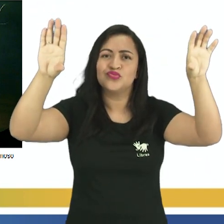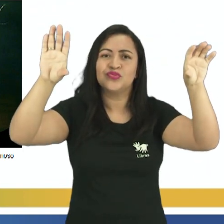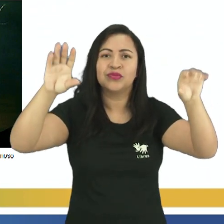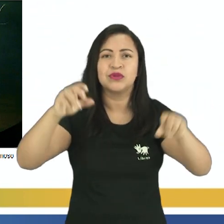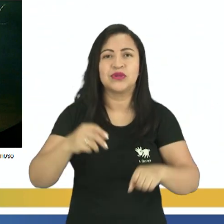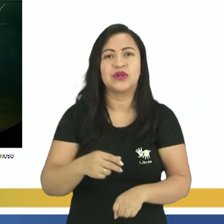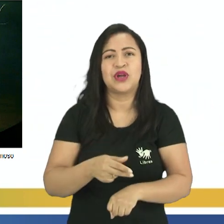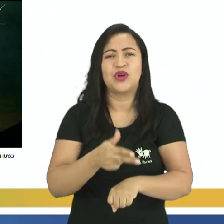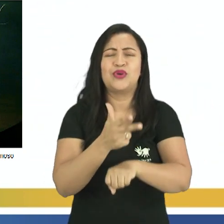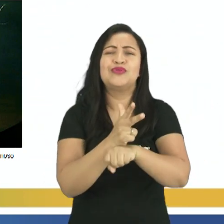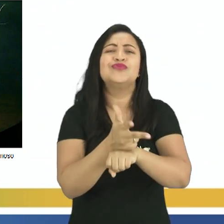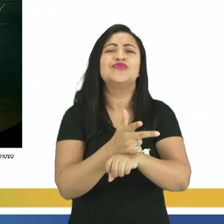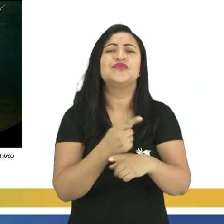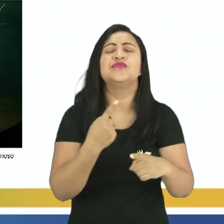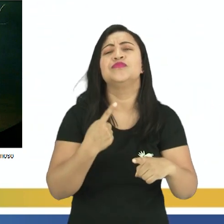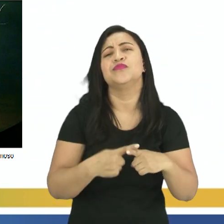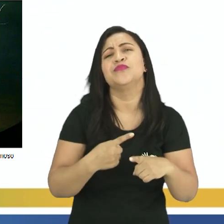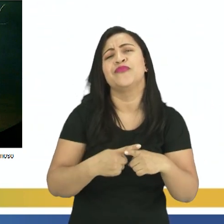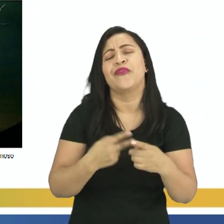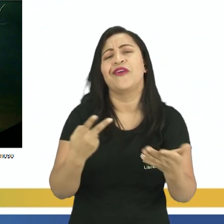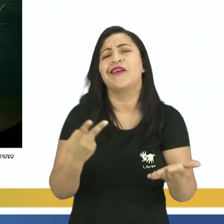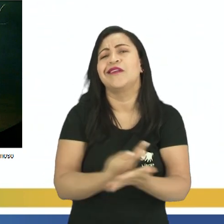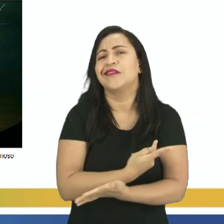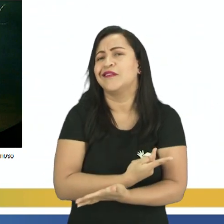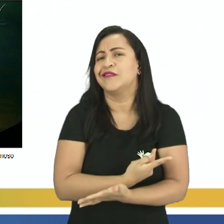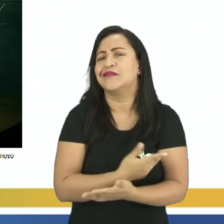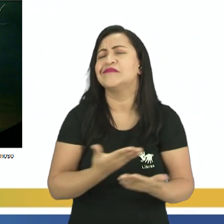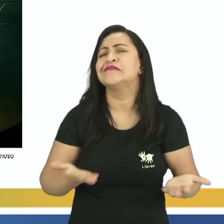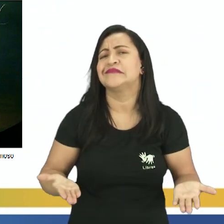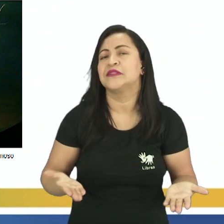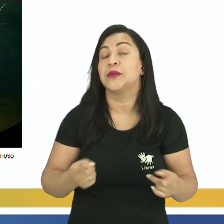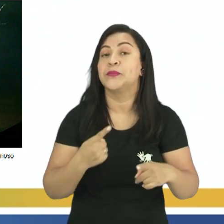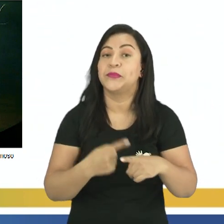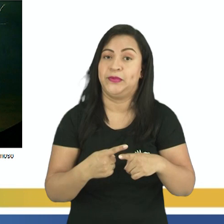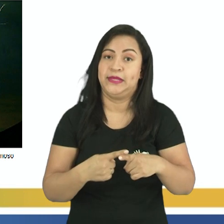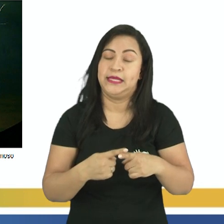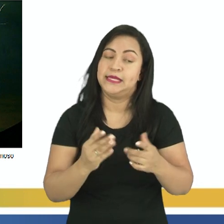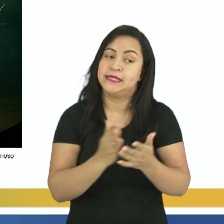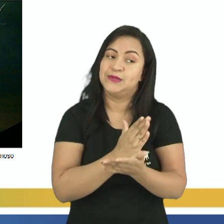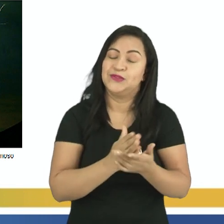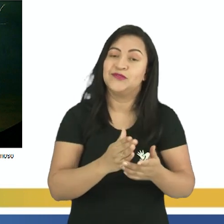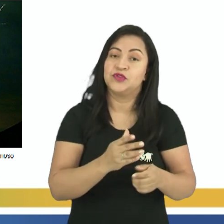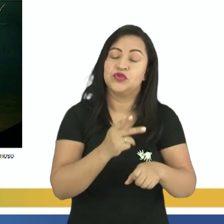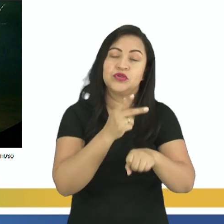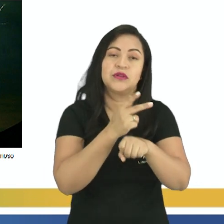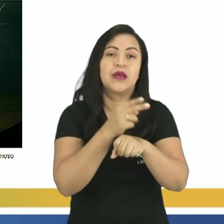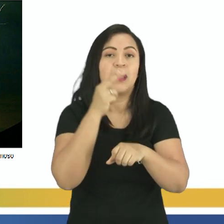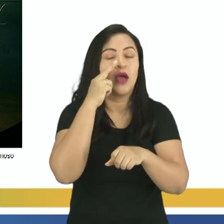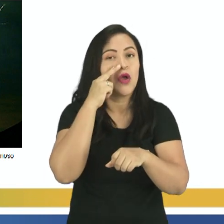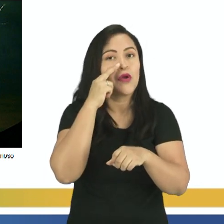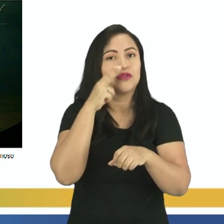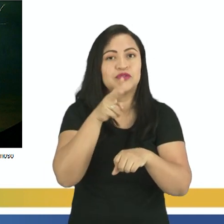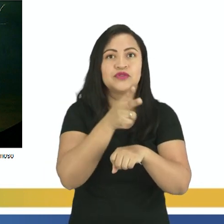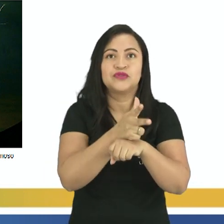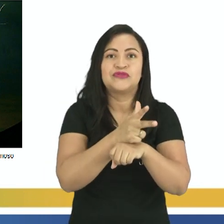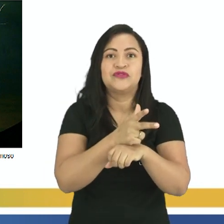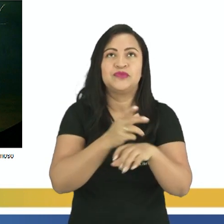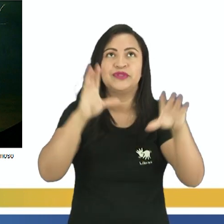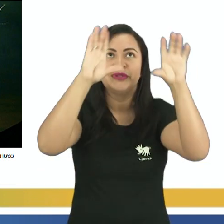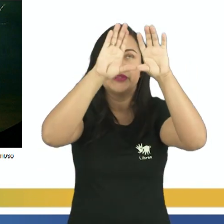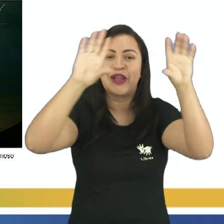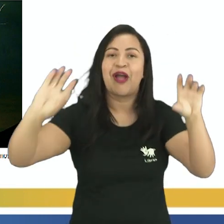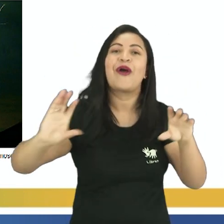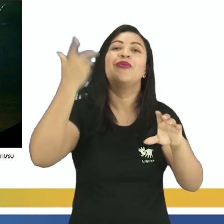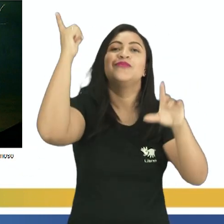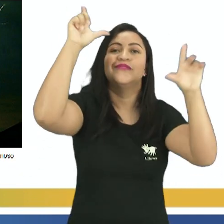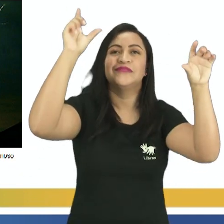Porque isso é um erro do ponto de vista científico. Então, muitas vezes, quando a gente assiste um filme que ocorre no espaço, a gente